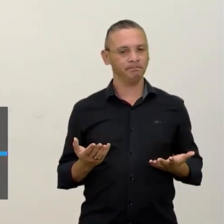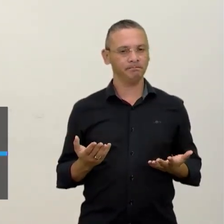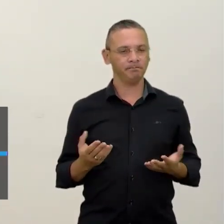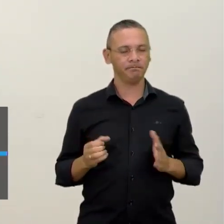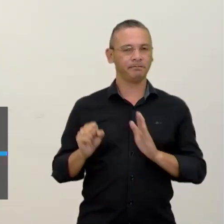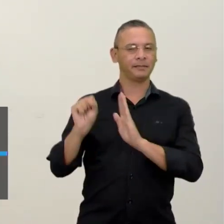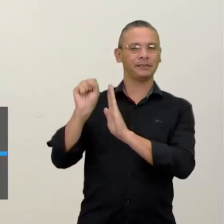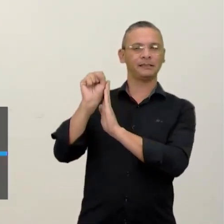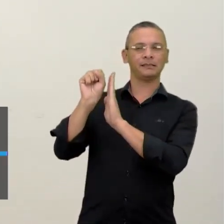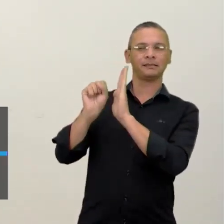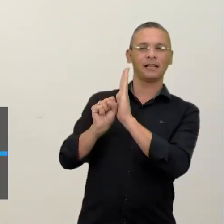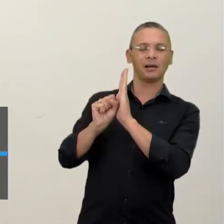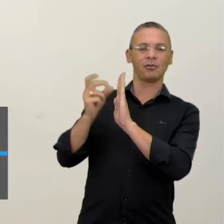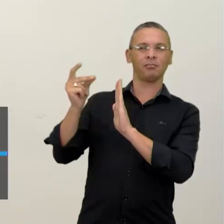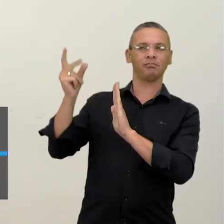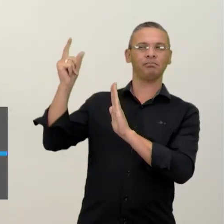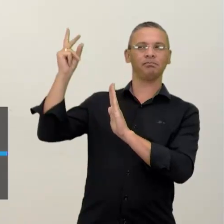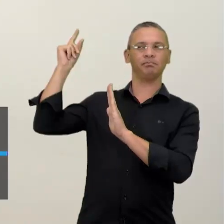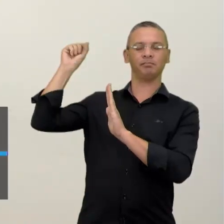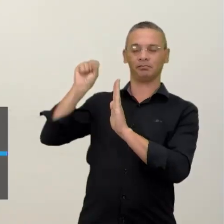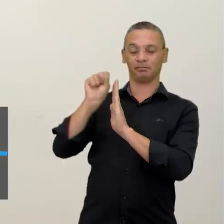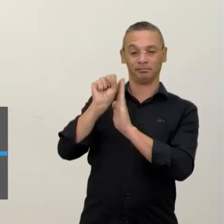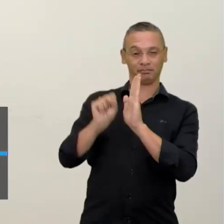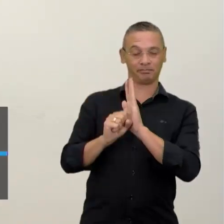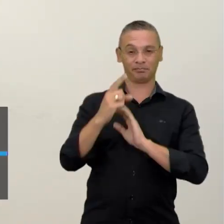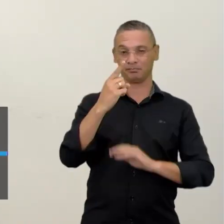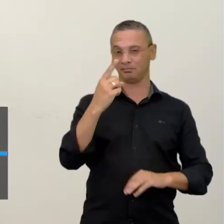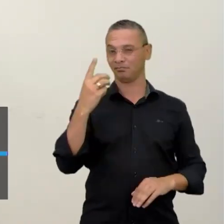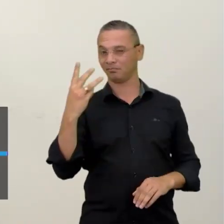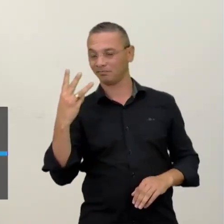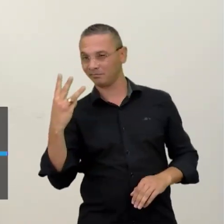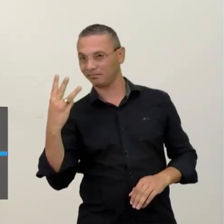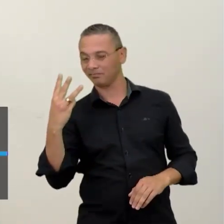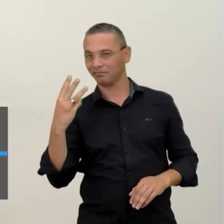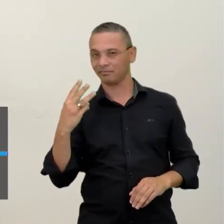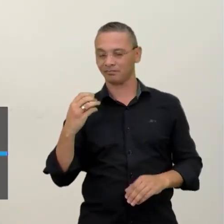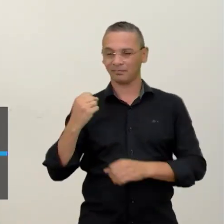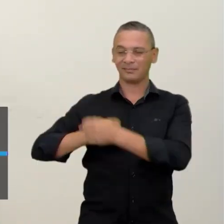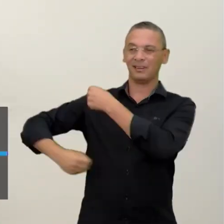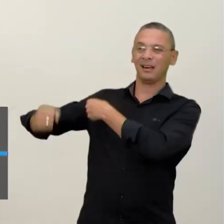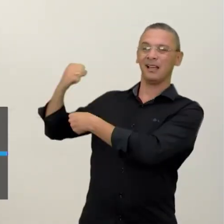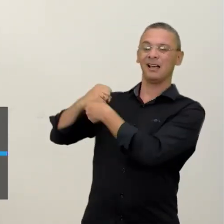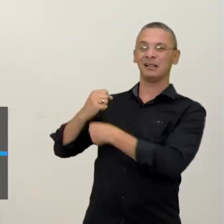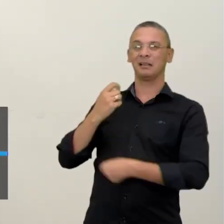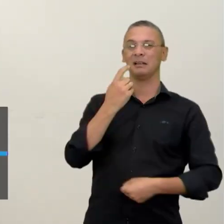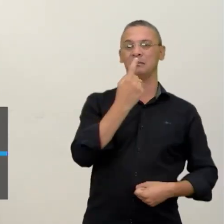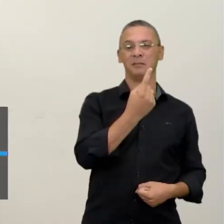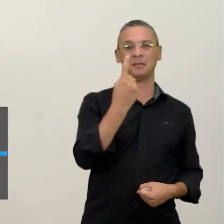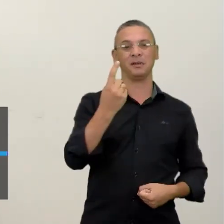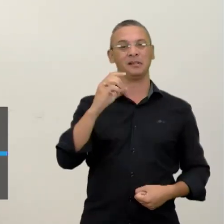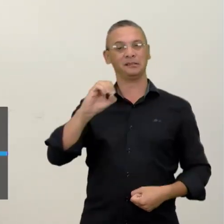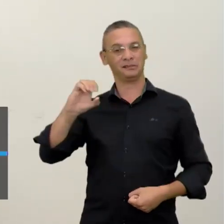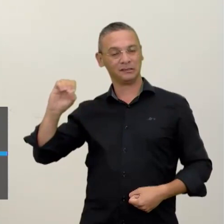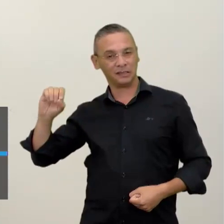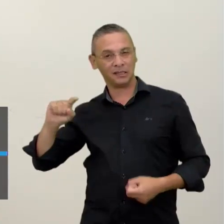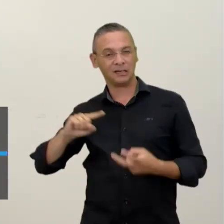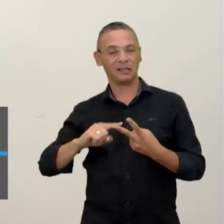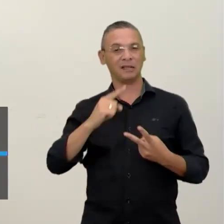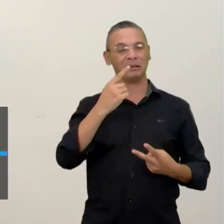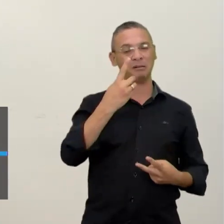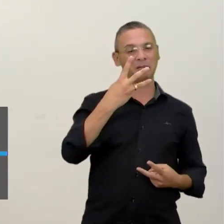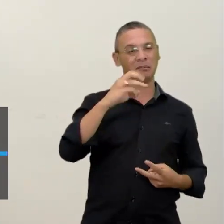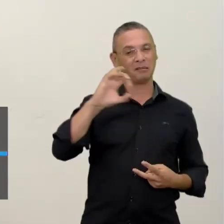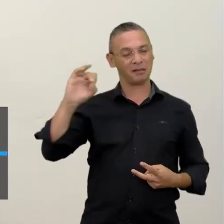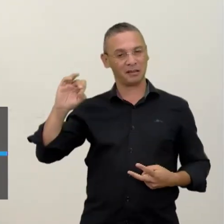No século XIII, século XII, 1100, 1200, 1300, né? Século XII,